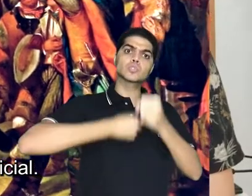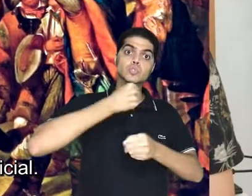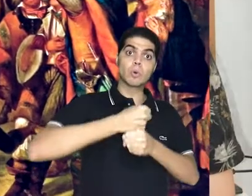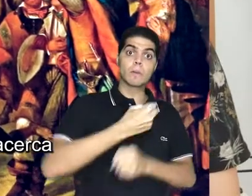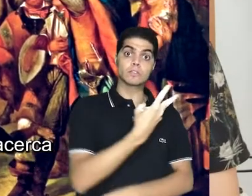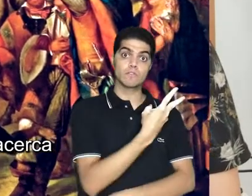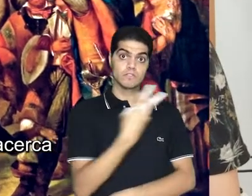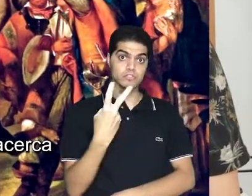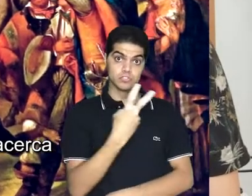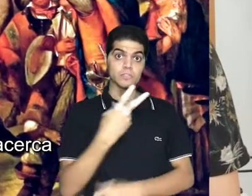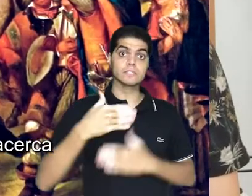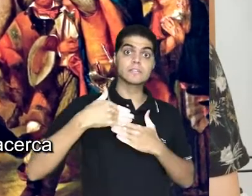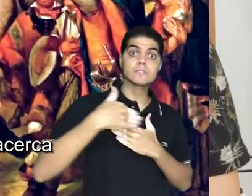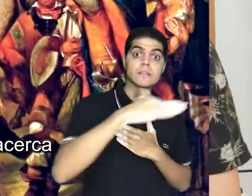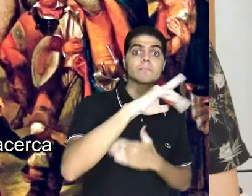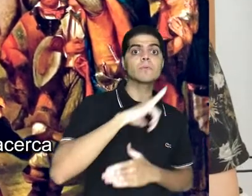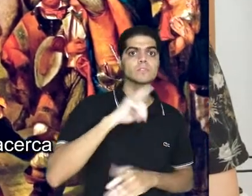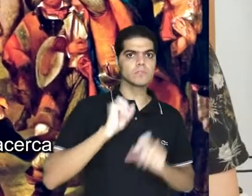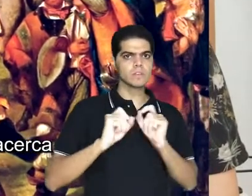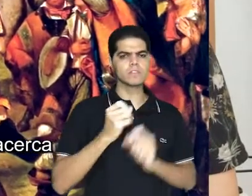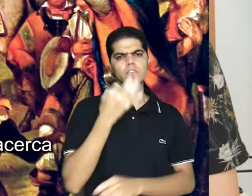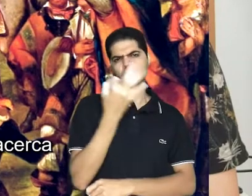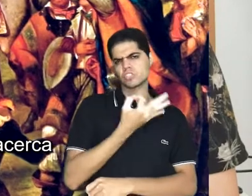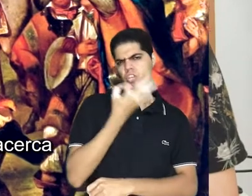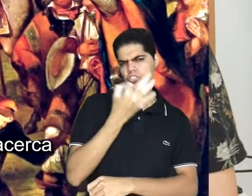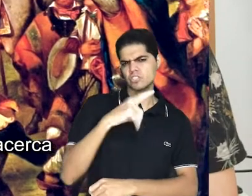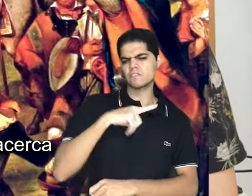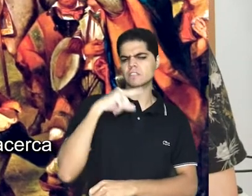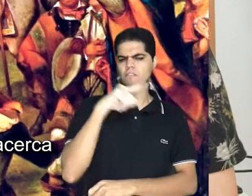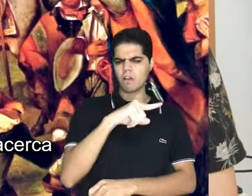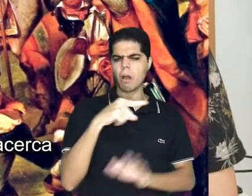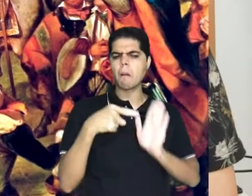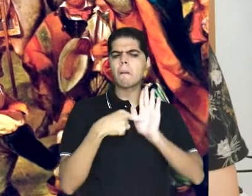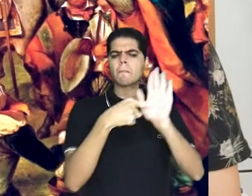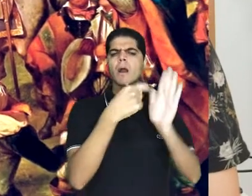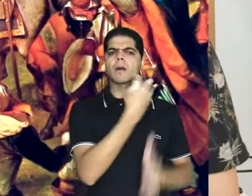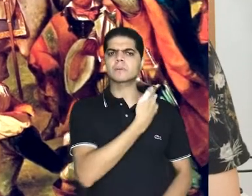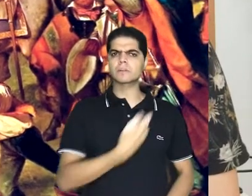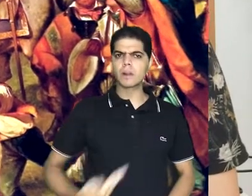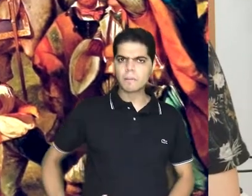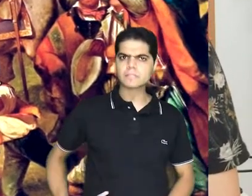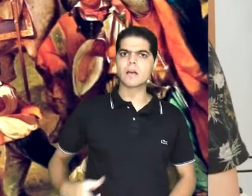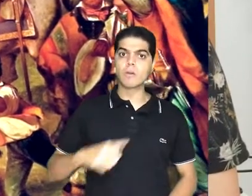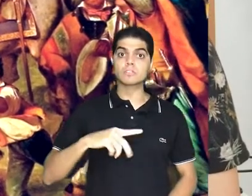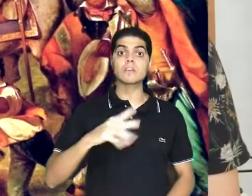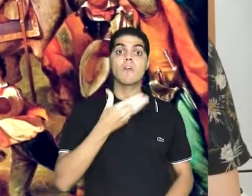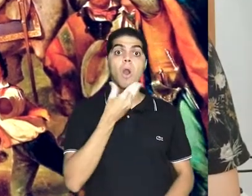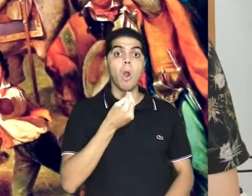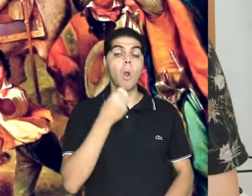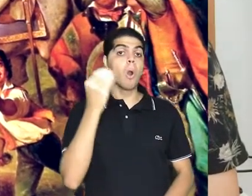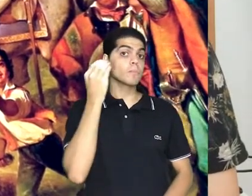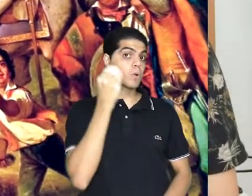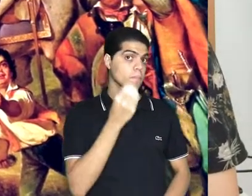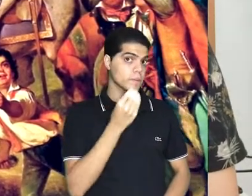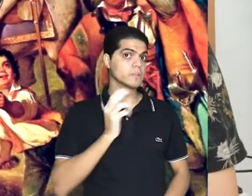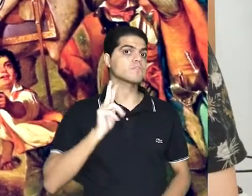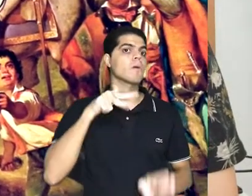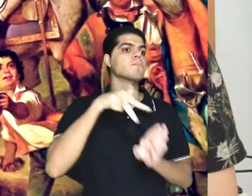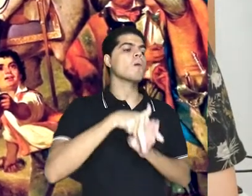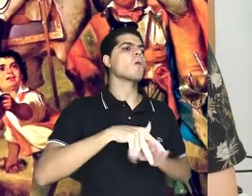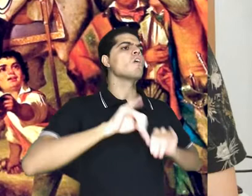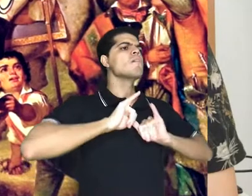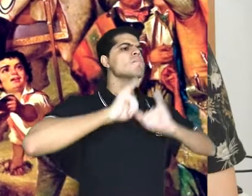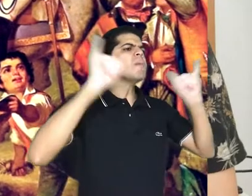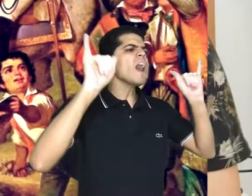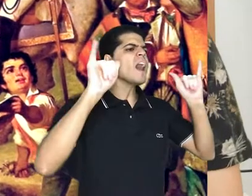da Independência oficial percebam nessa narrativa uma visão acerca da proclamação da república em que Dom Pedro primeiro teria brandido a tal